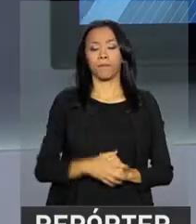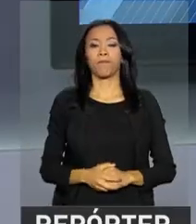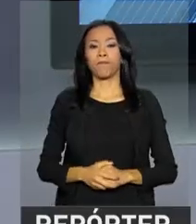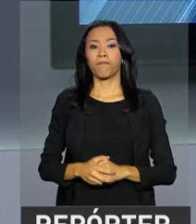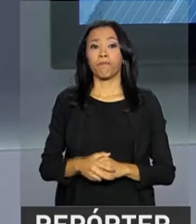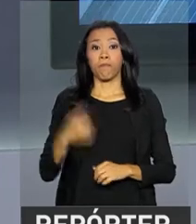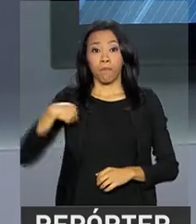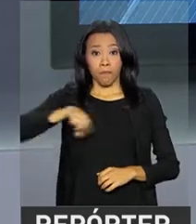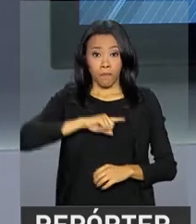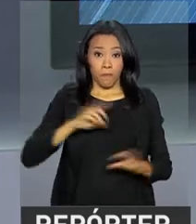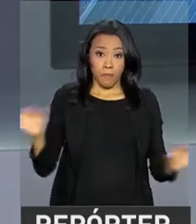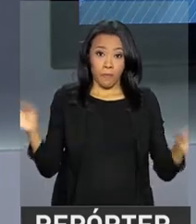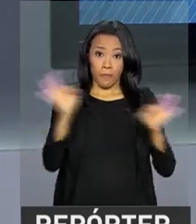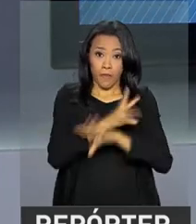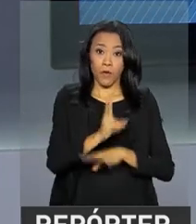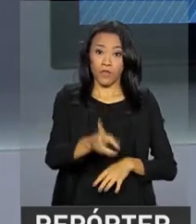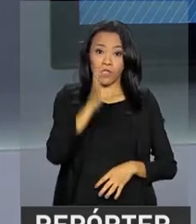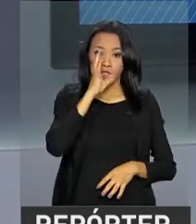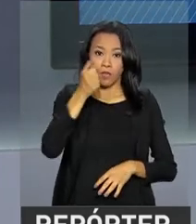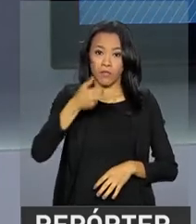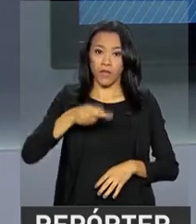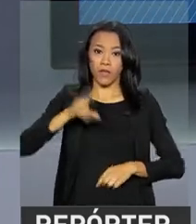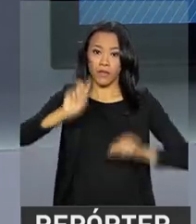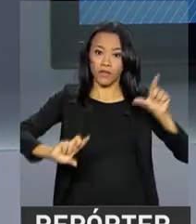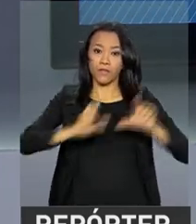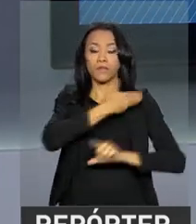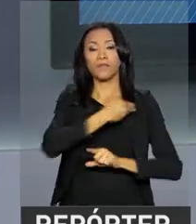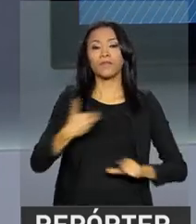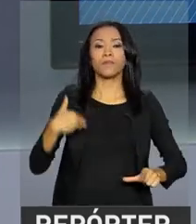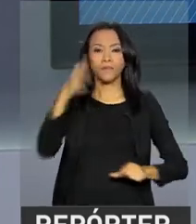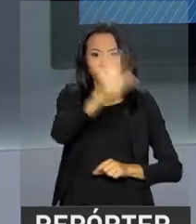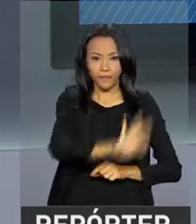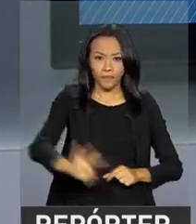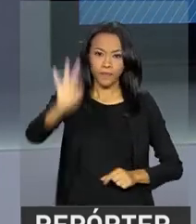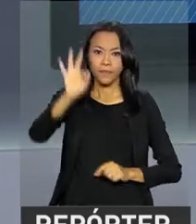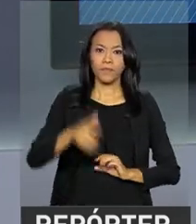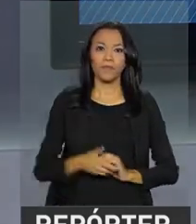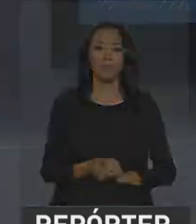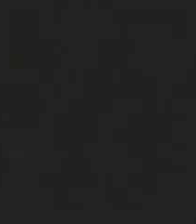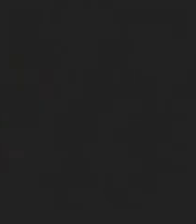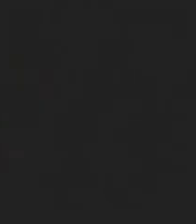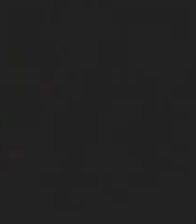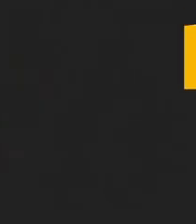nós ficamos por aqui continue com a gente na nbr a tv do governo federal